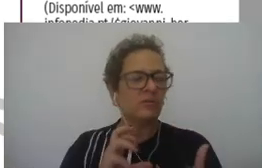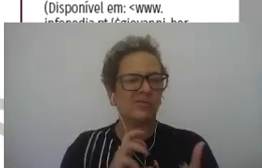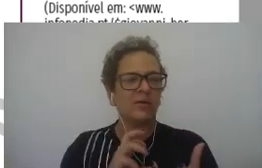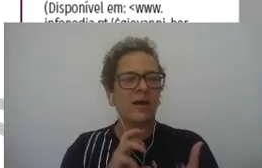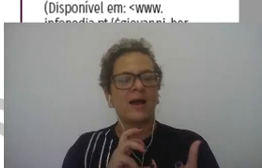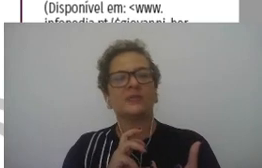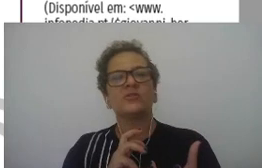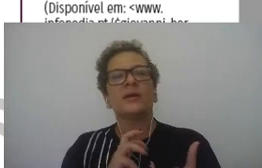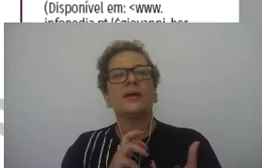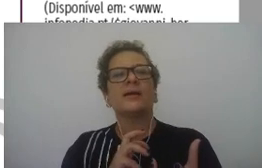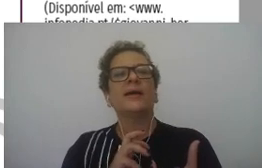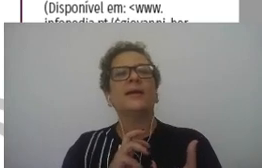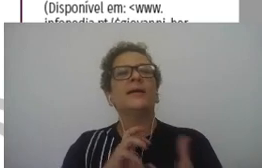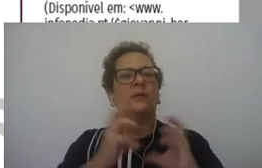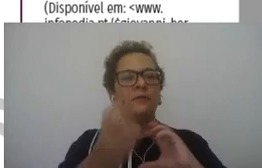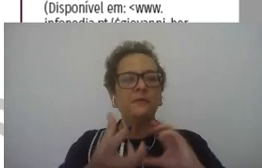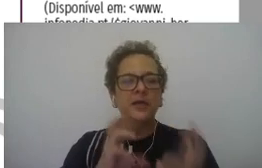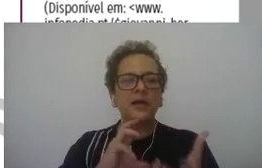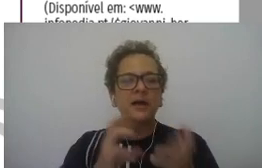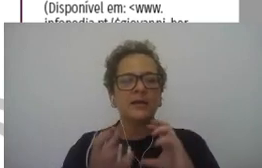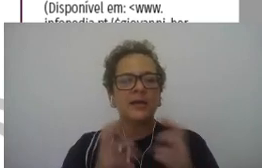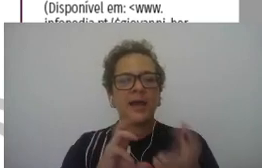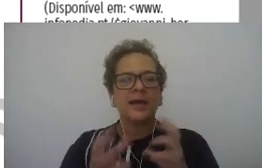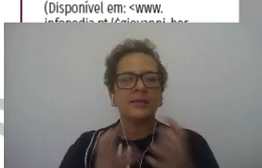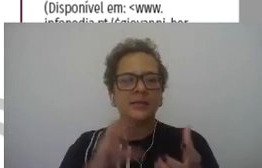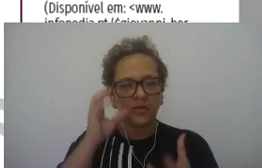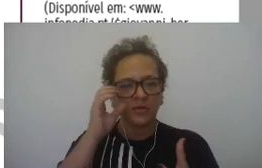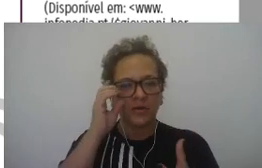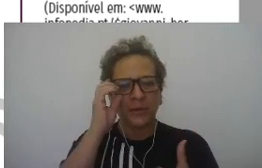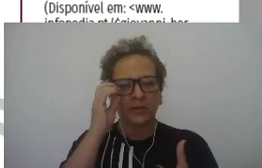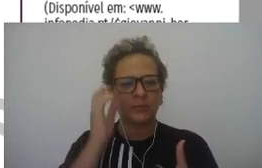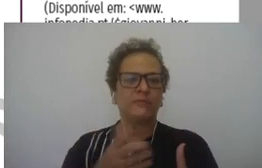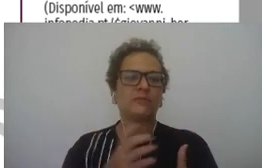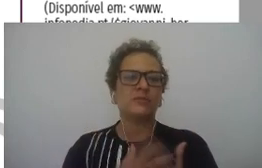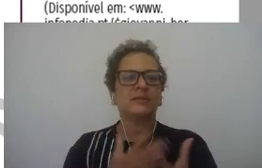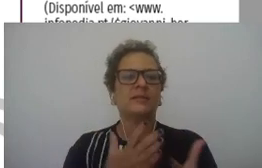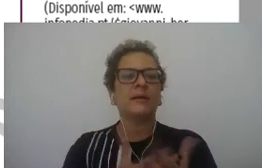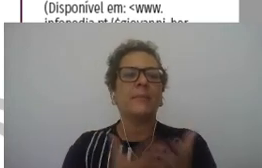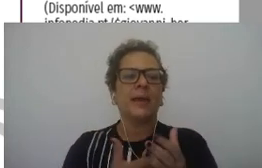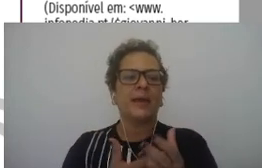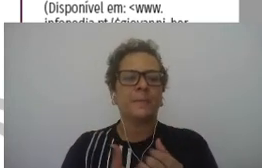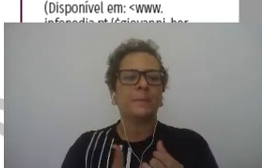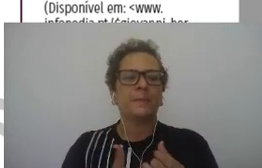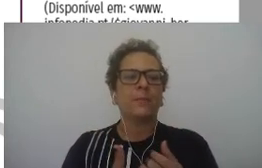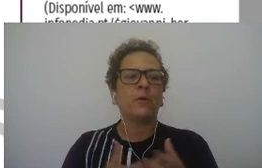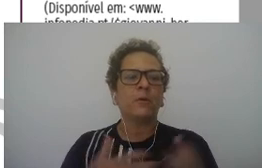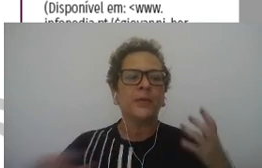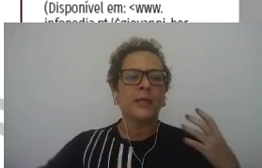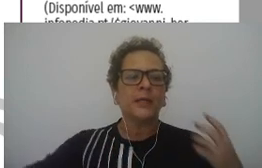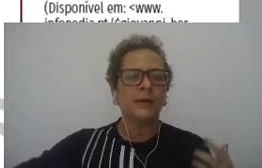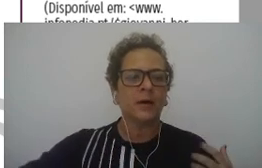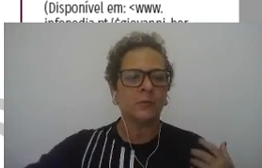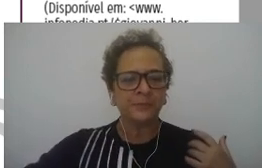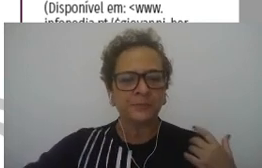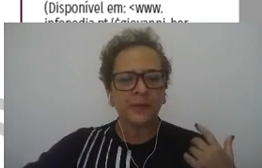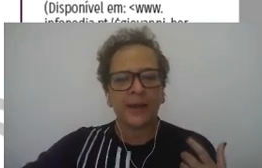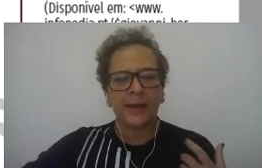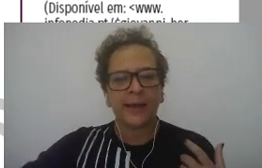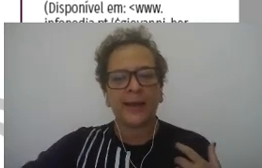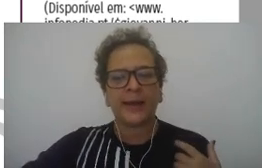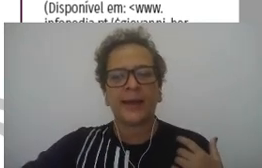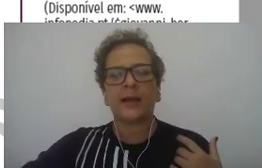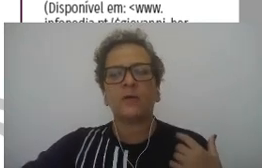que revoluciona a né então fica aí esse questionamento para você também tá bom então